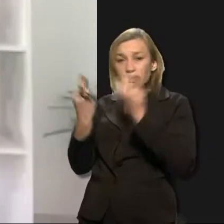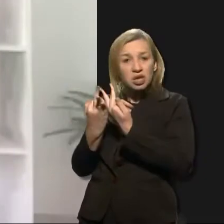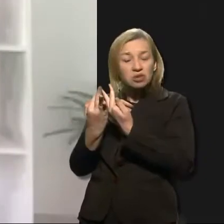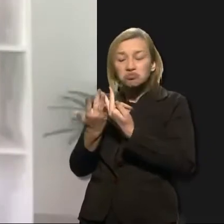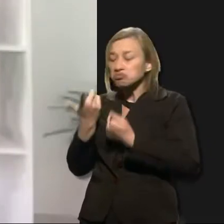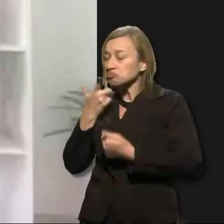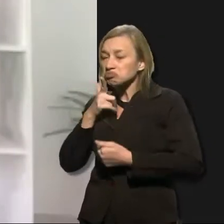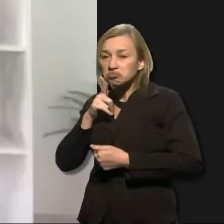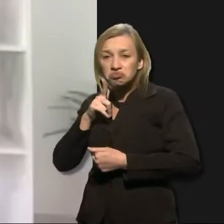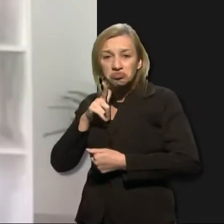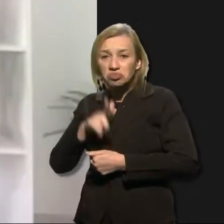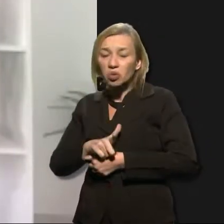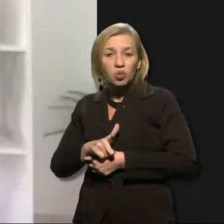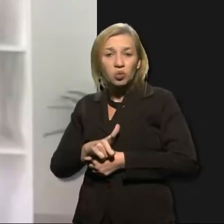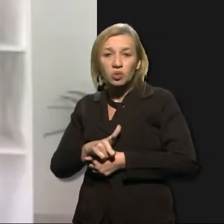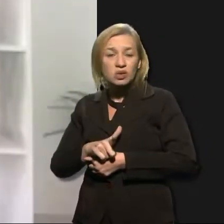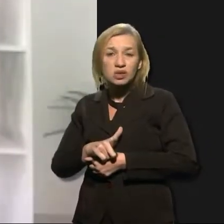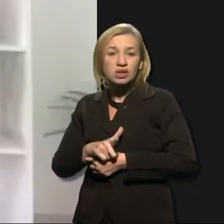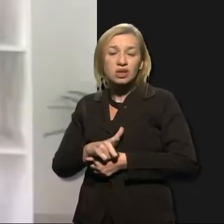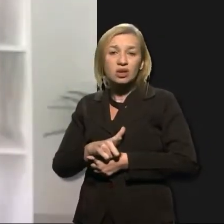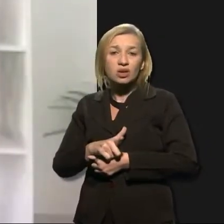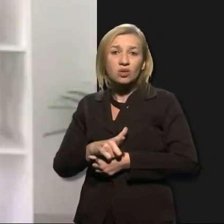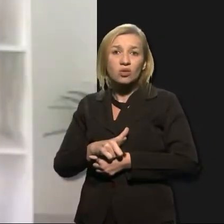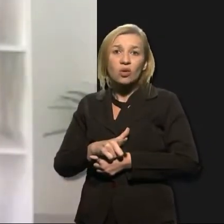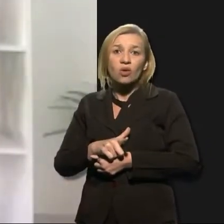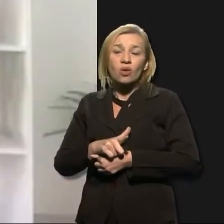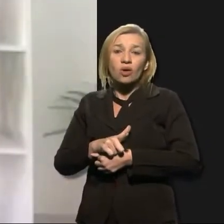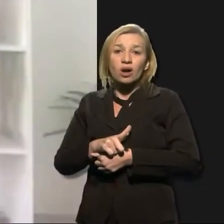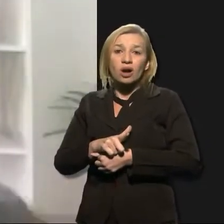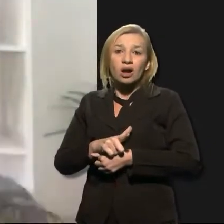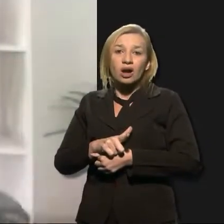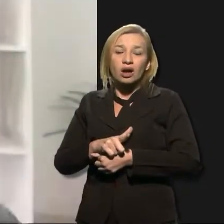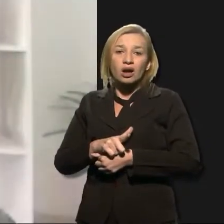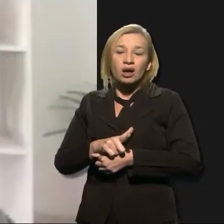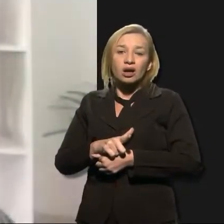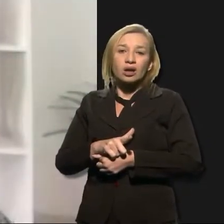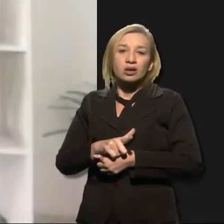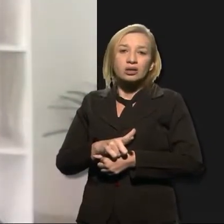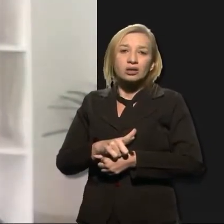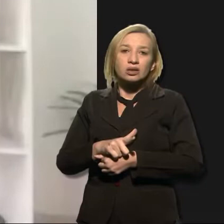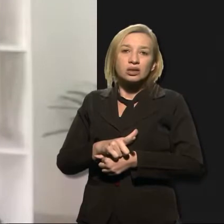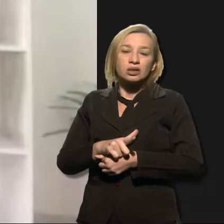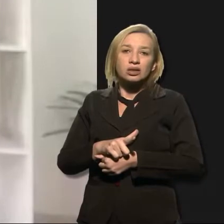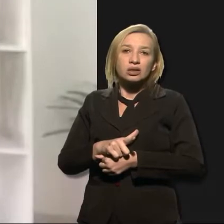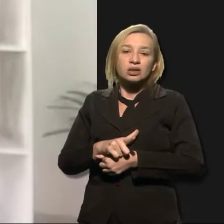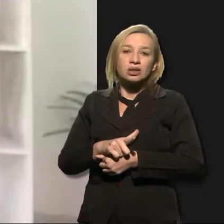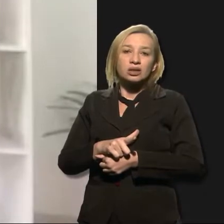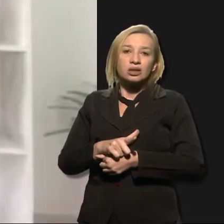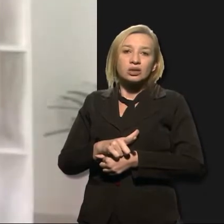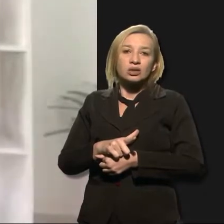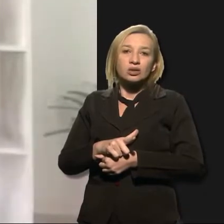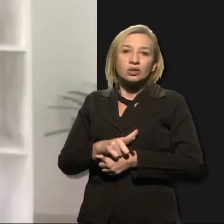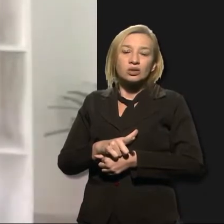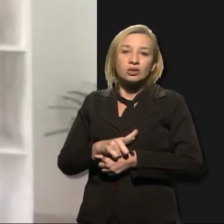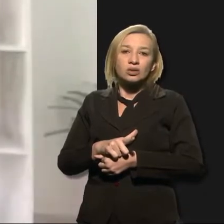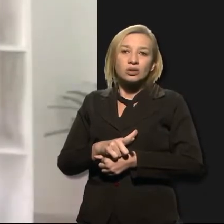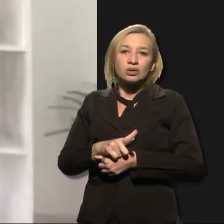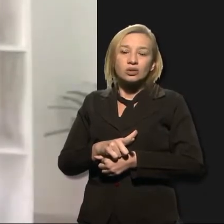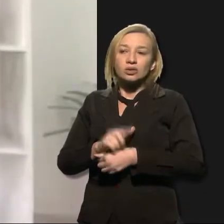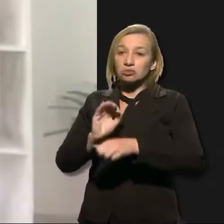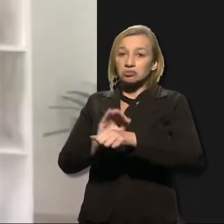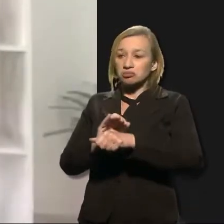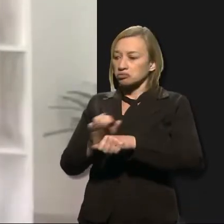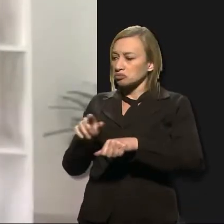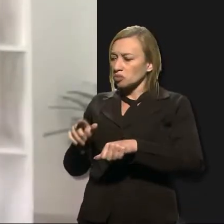famílias sequer conseguiram consolidar o fato de ter sido a causa-morte